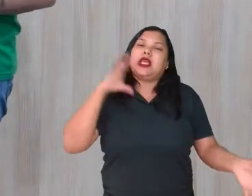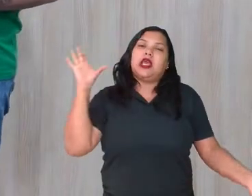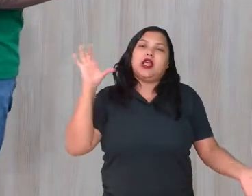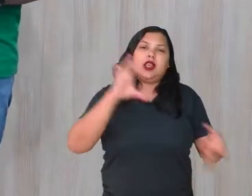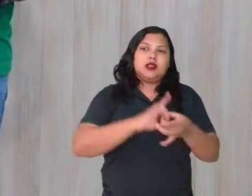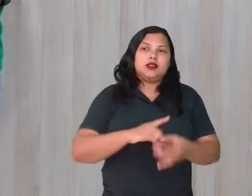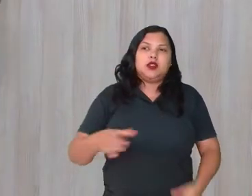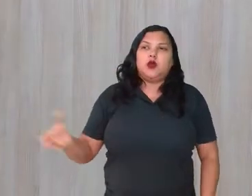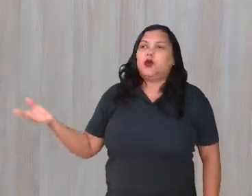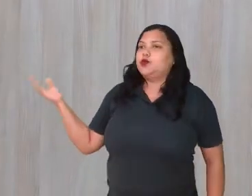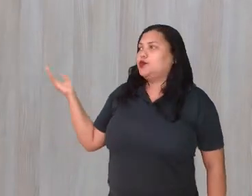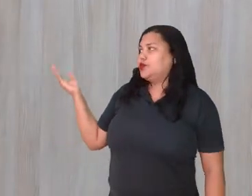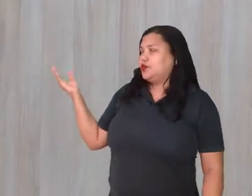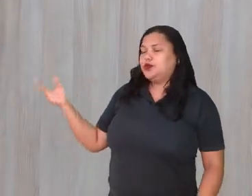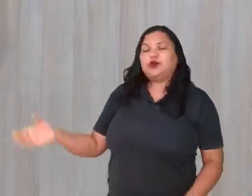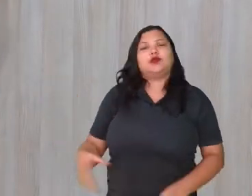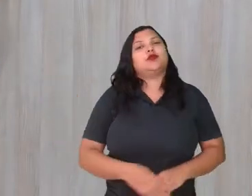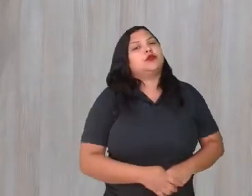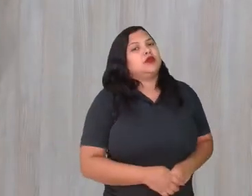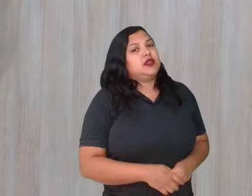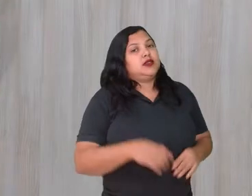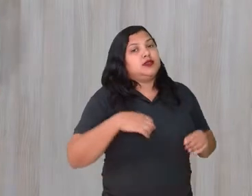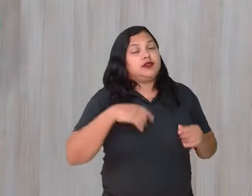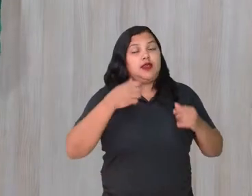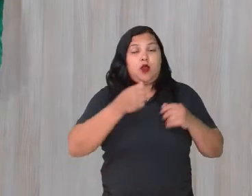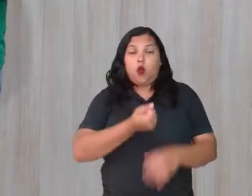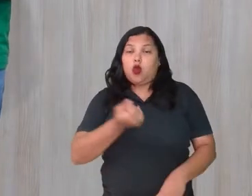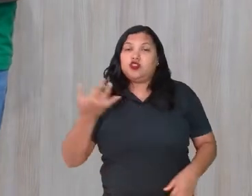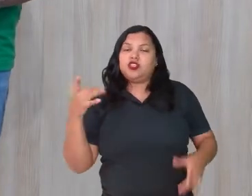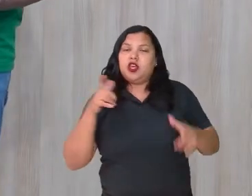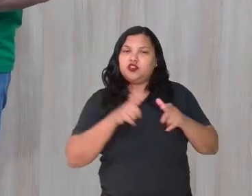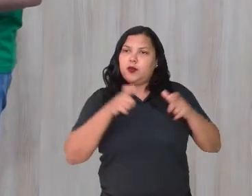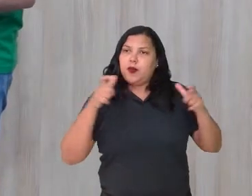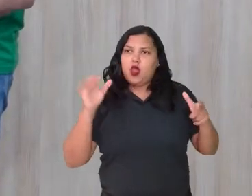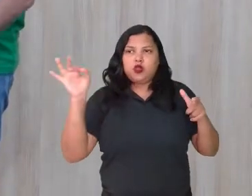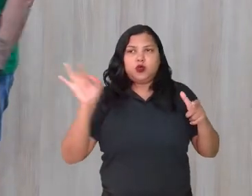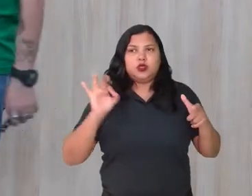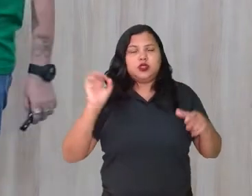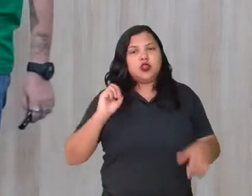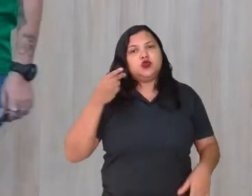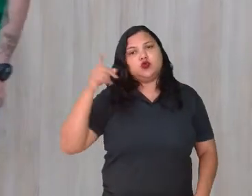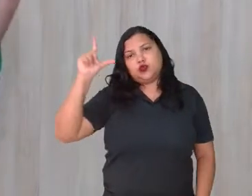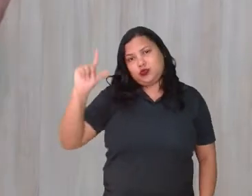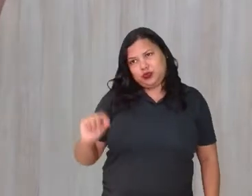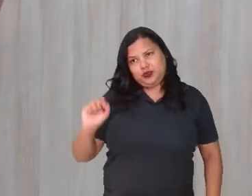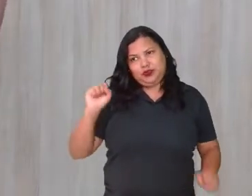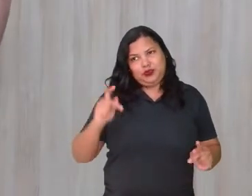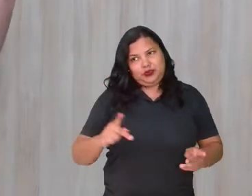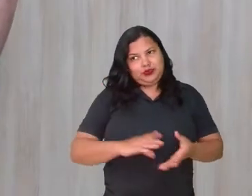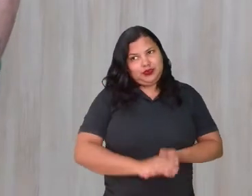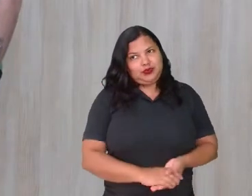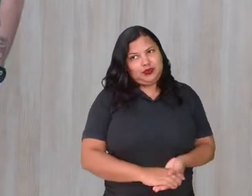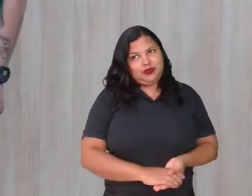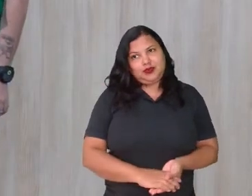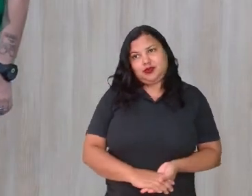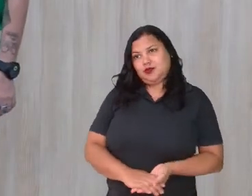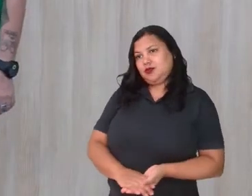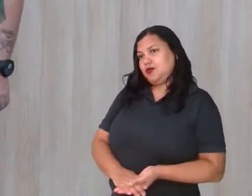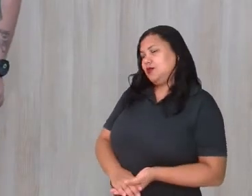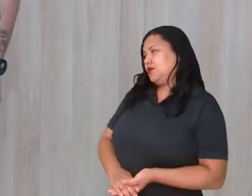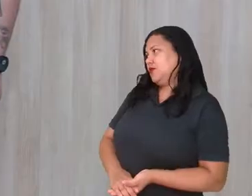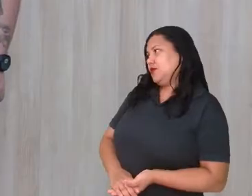à eficiência ser maior ou menor com relação a esses medicamentos, tá certo? Então, observa que eu